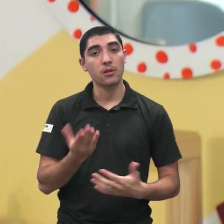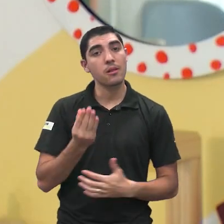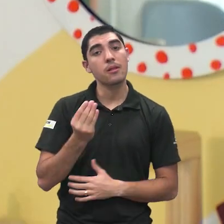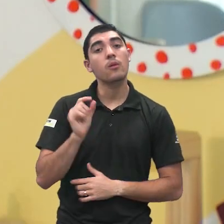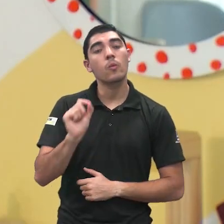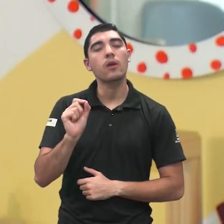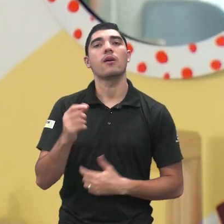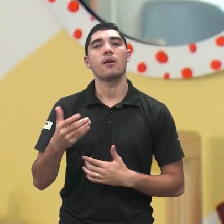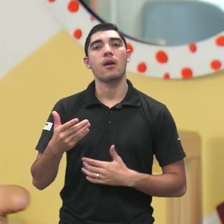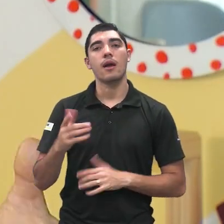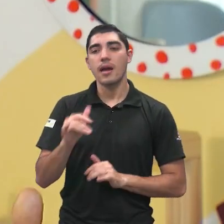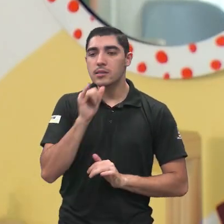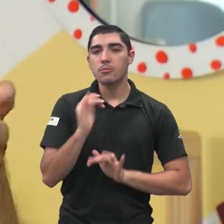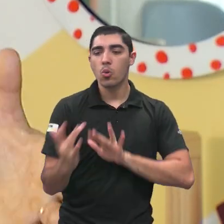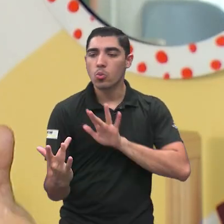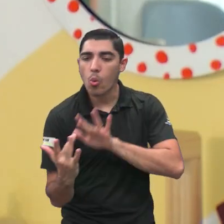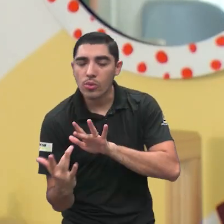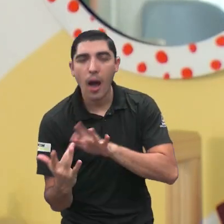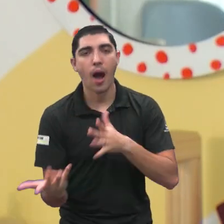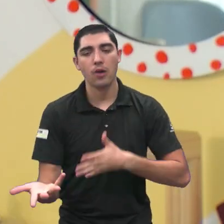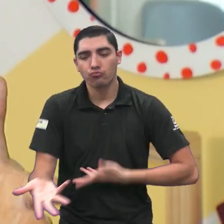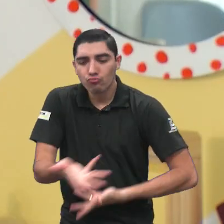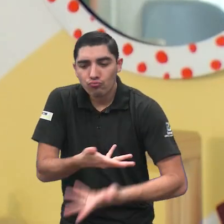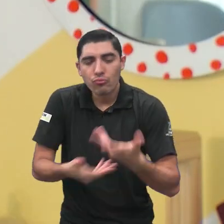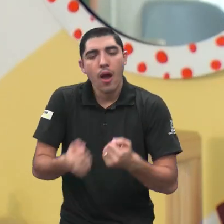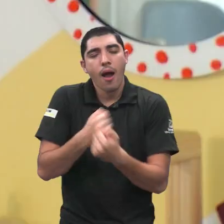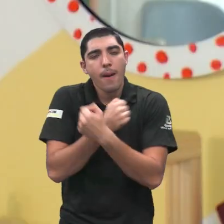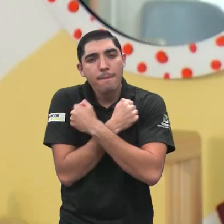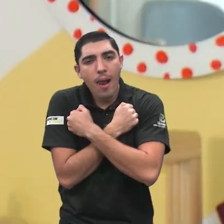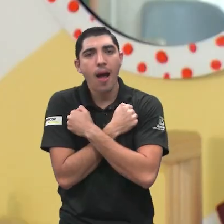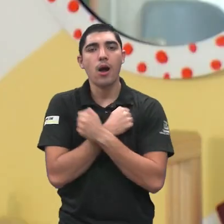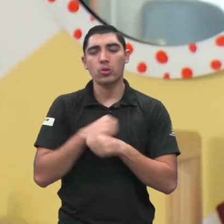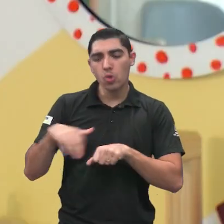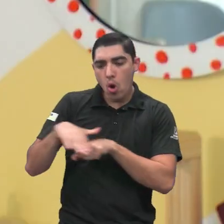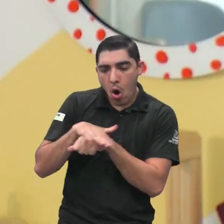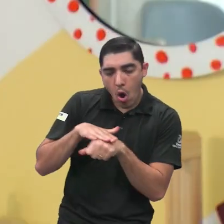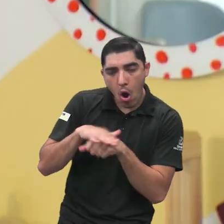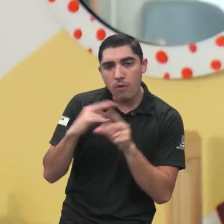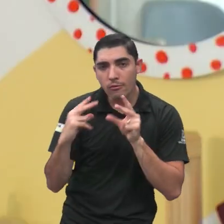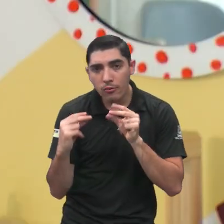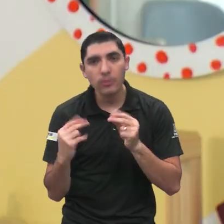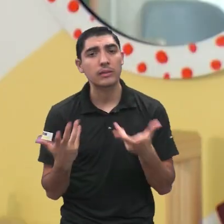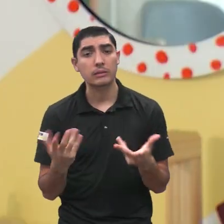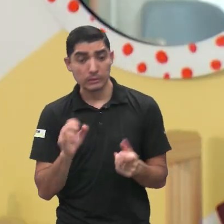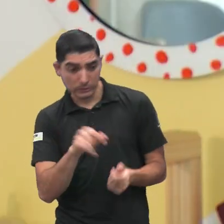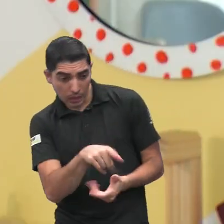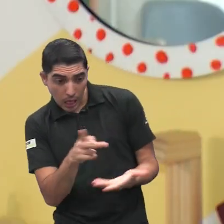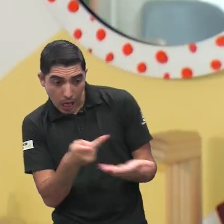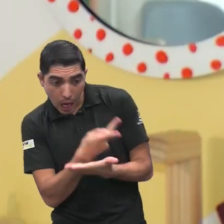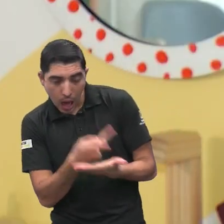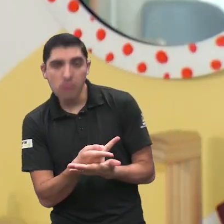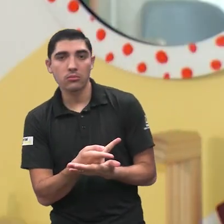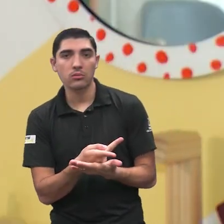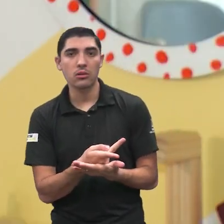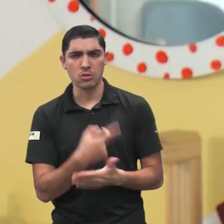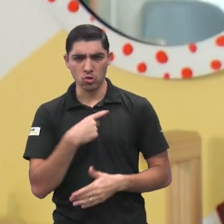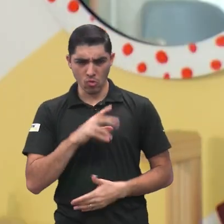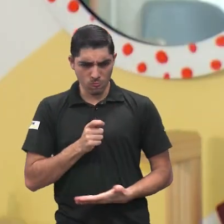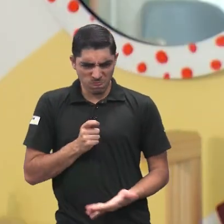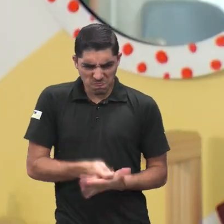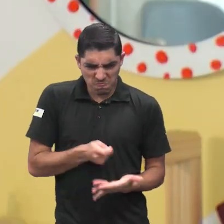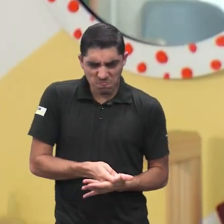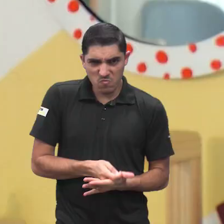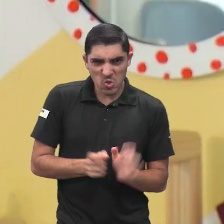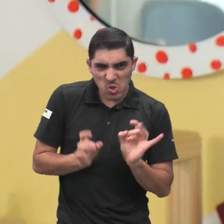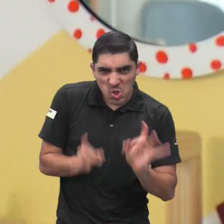é realmente o toque, é o abraço, é a conversa. Ele fez alguma coisa errada, você não vai ser só rígido